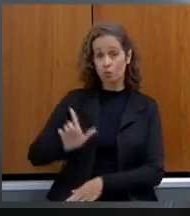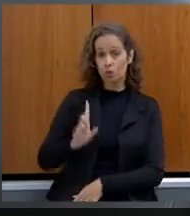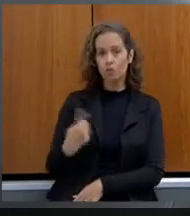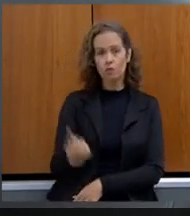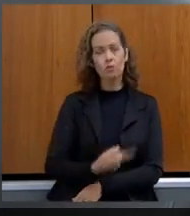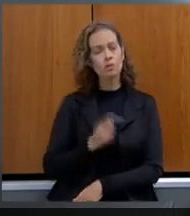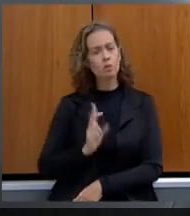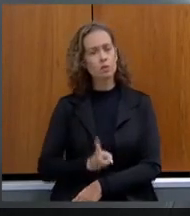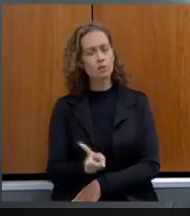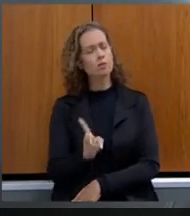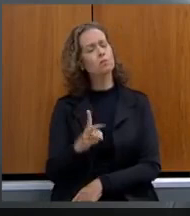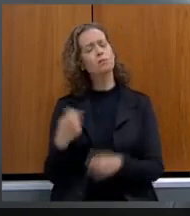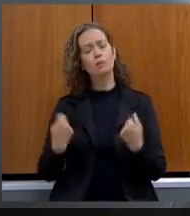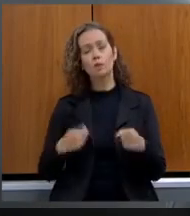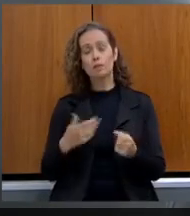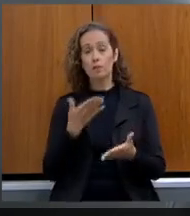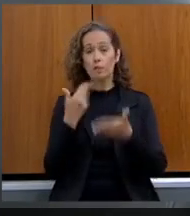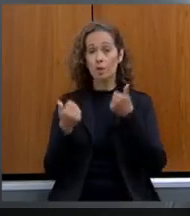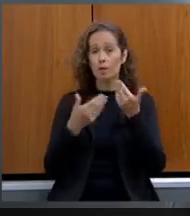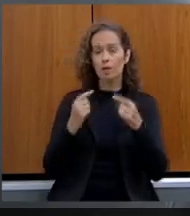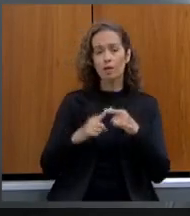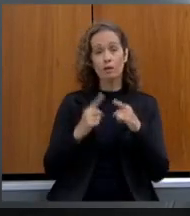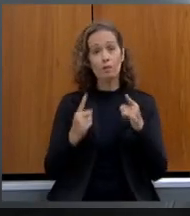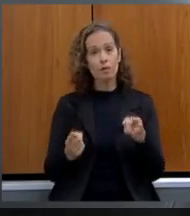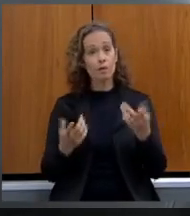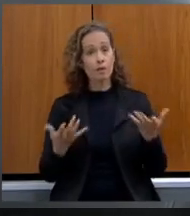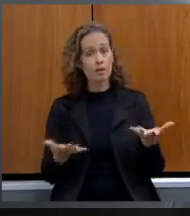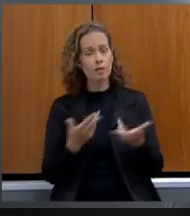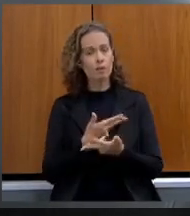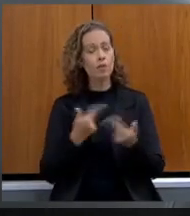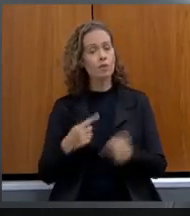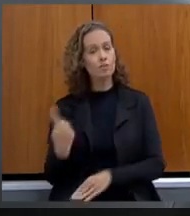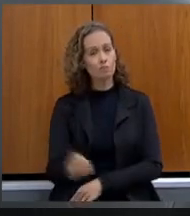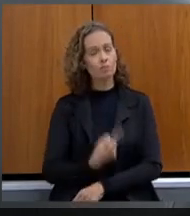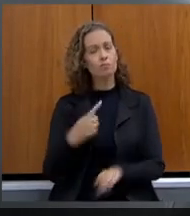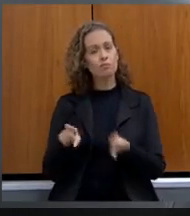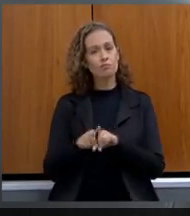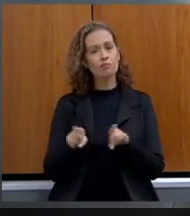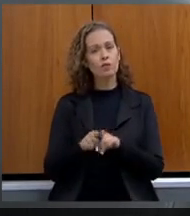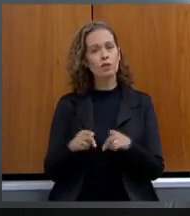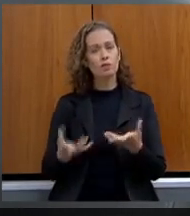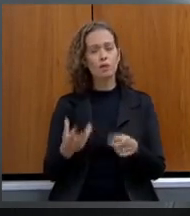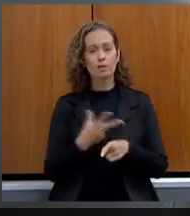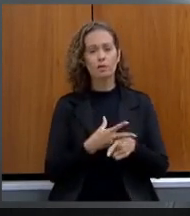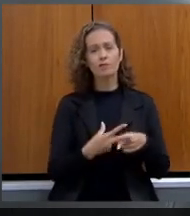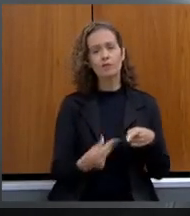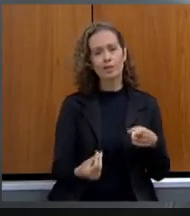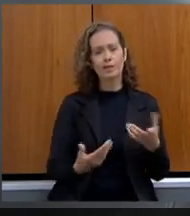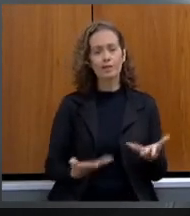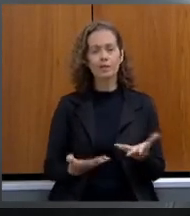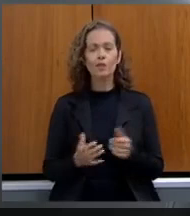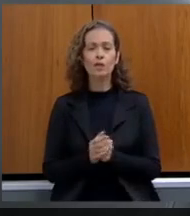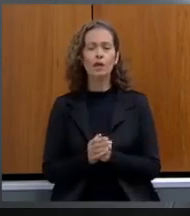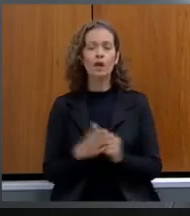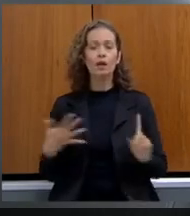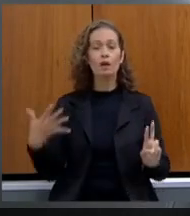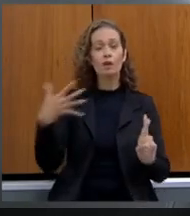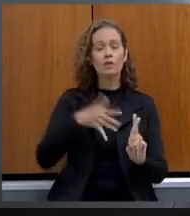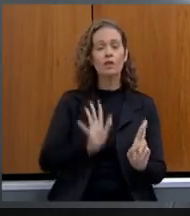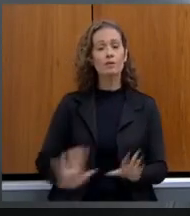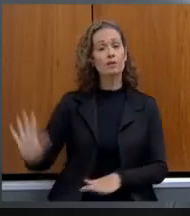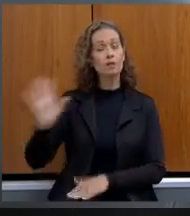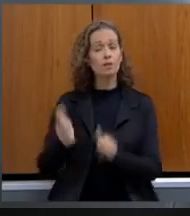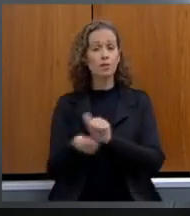precisa tá sempre querendo melhorar mas é algo que a gente também é vem sendo referência Nacional em relação as adaptações